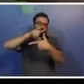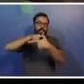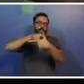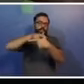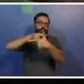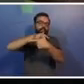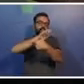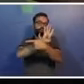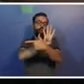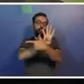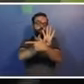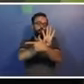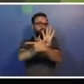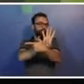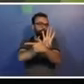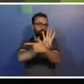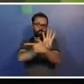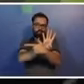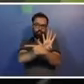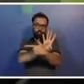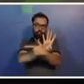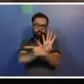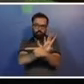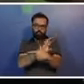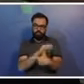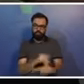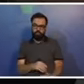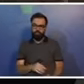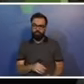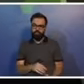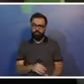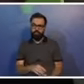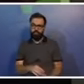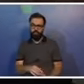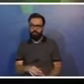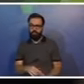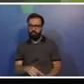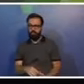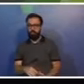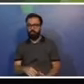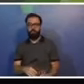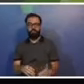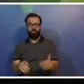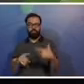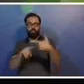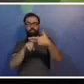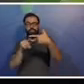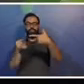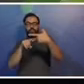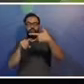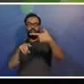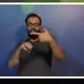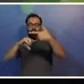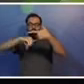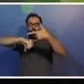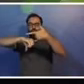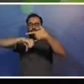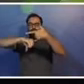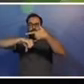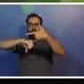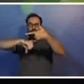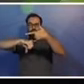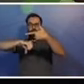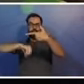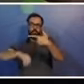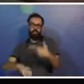mede 4, tá? O professor errou, 4. E o lado maior, mede 9,